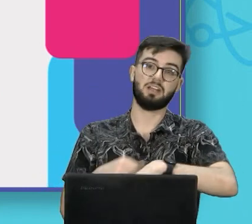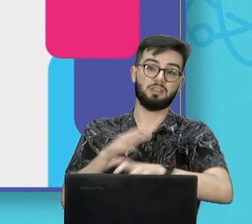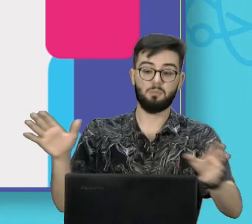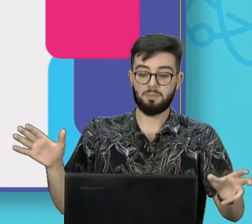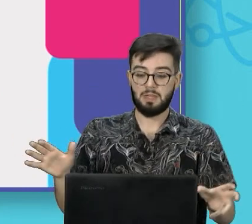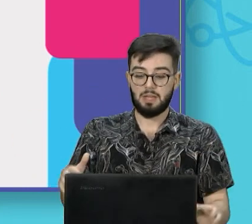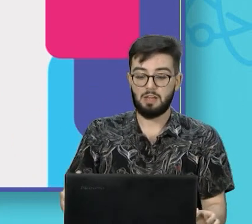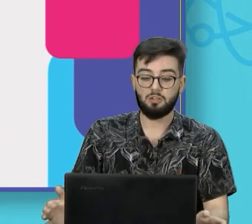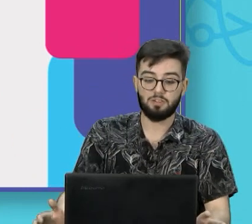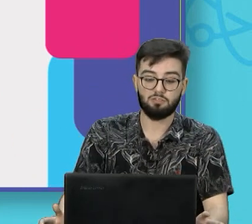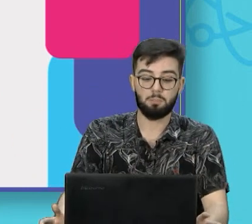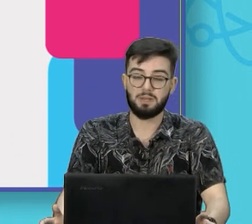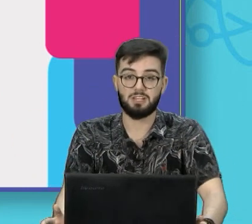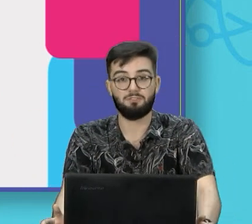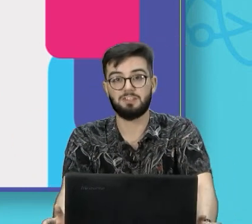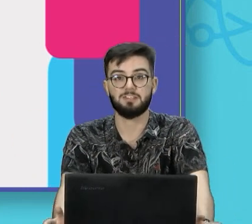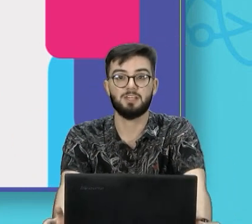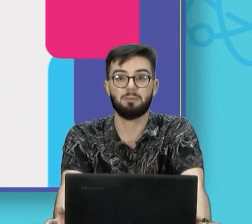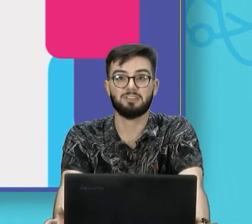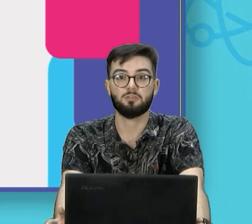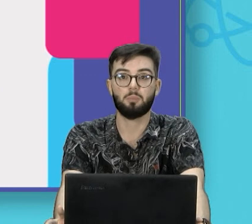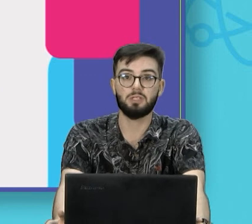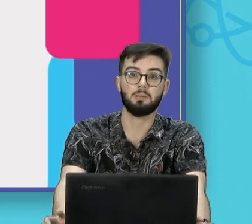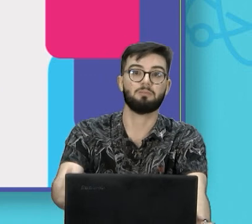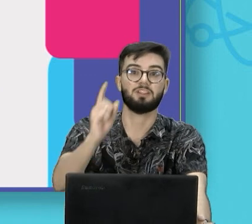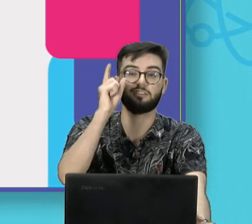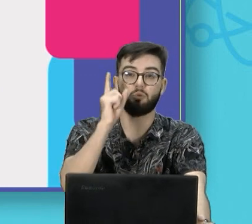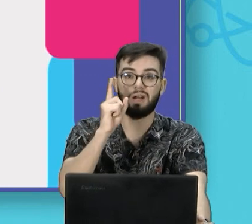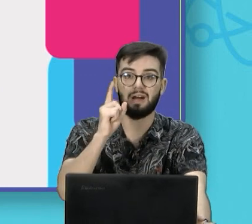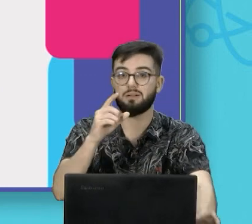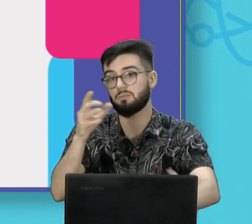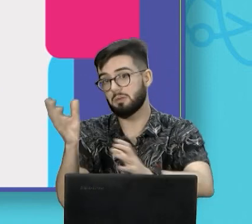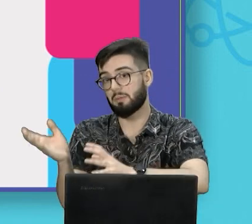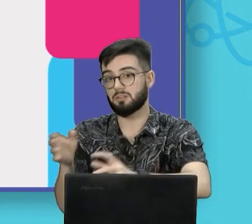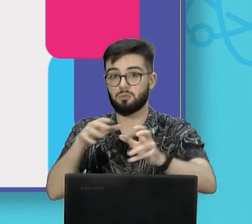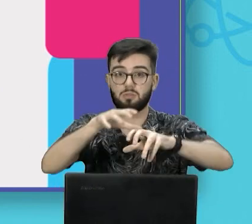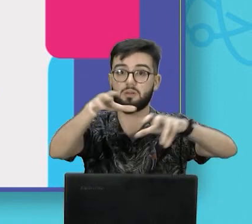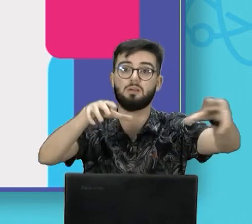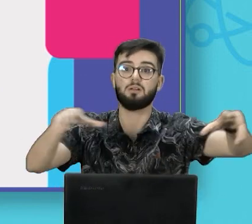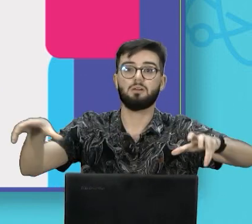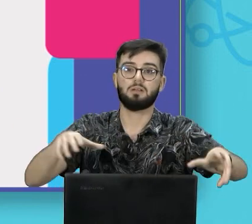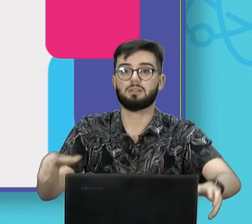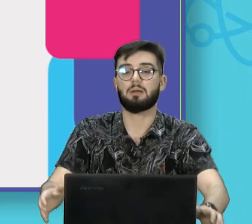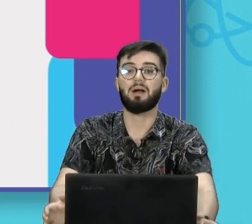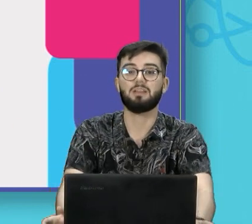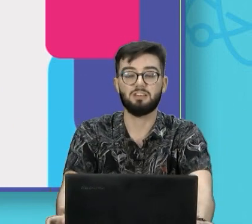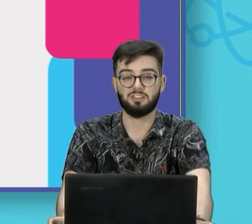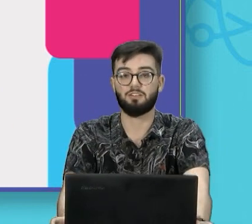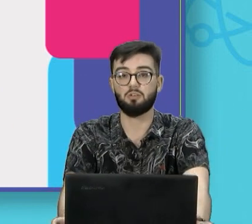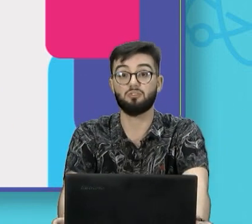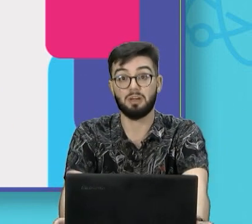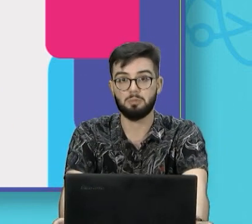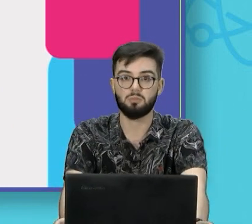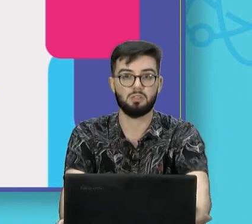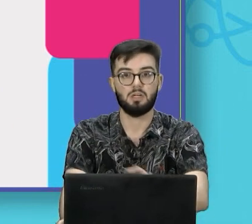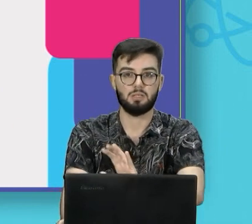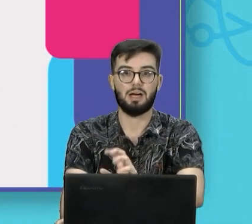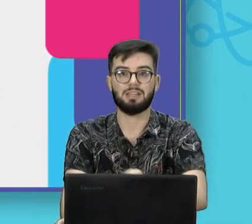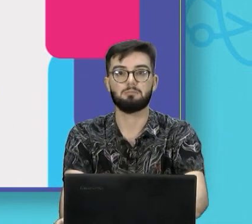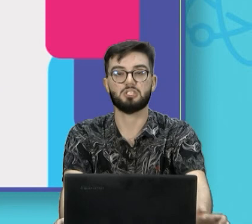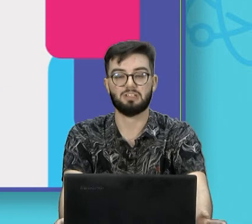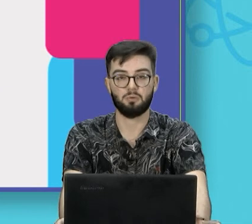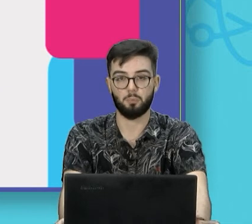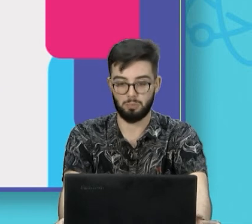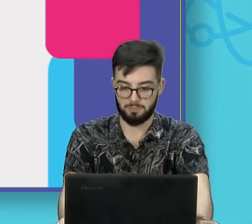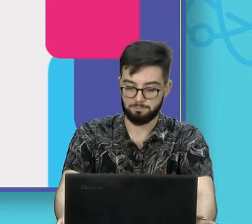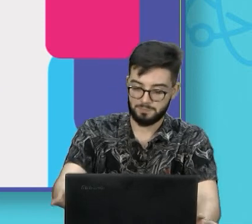legislativo e judiciário então ele não vai suprir a deficiência de representação política que vai ter só um cara o Imperador trabalhando nesses vários âmbitos